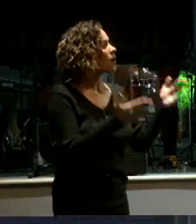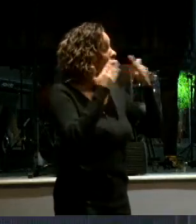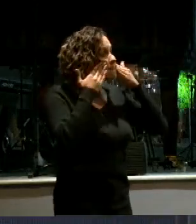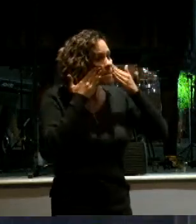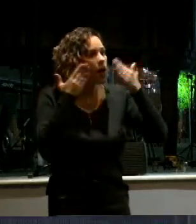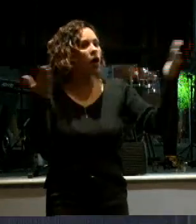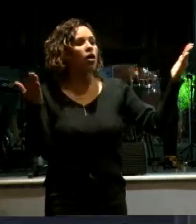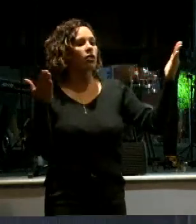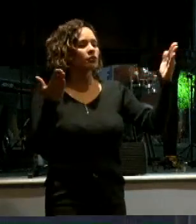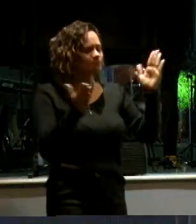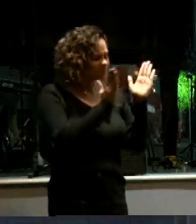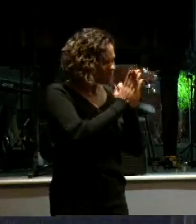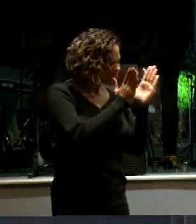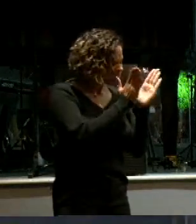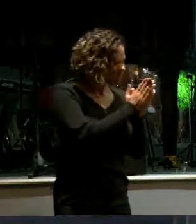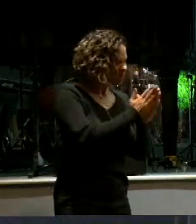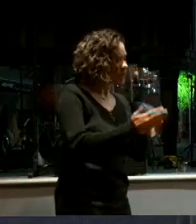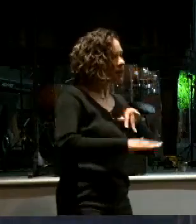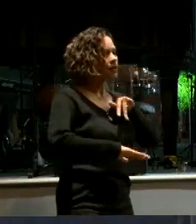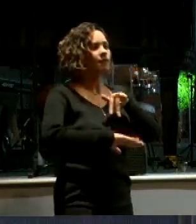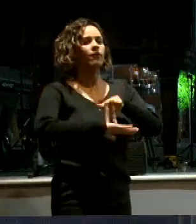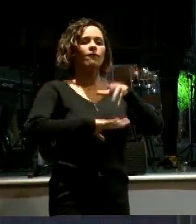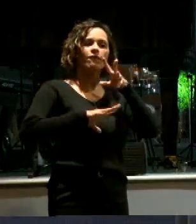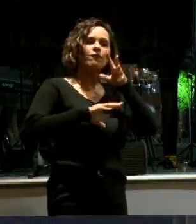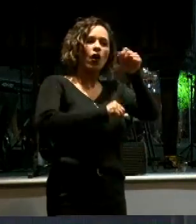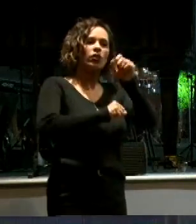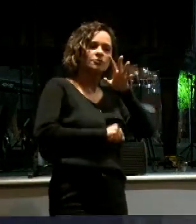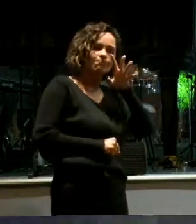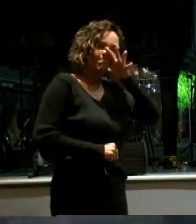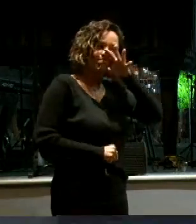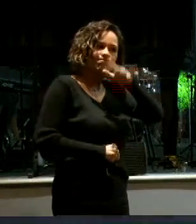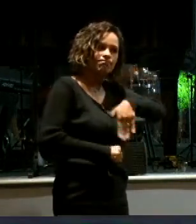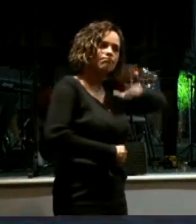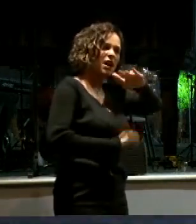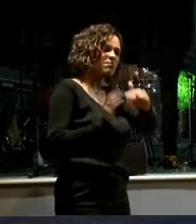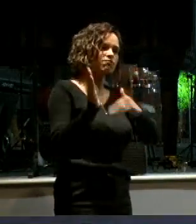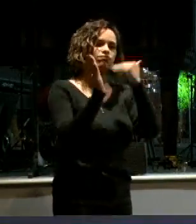forte, mais perseverante.